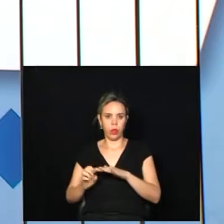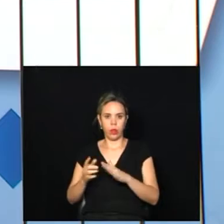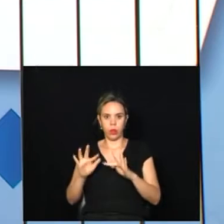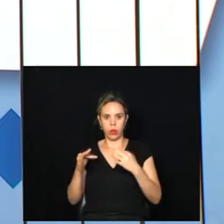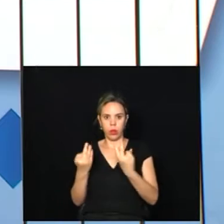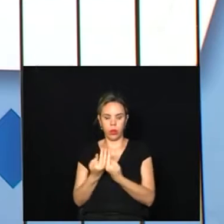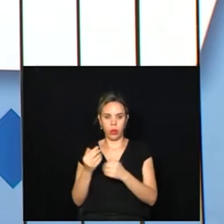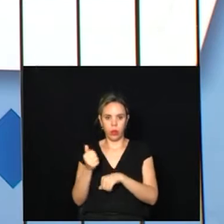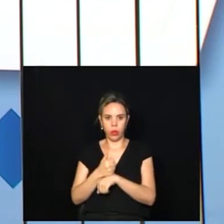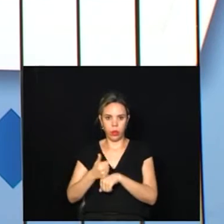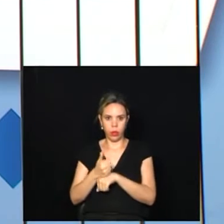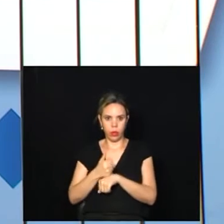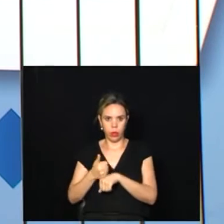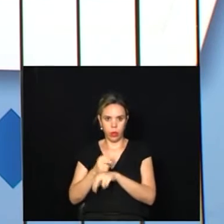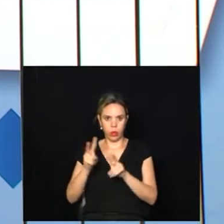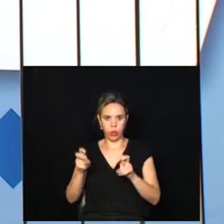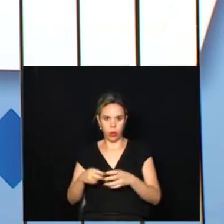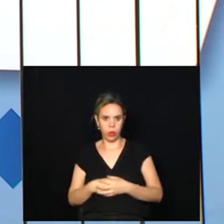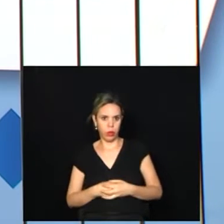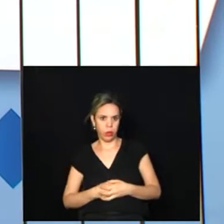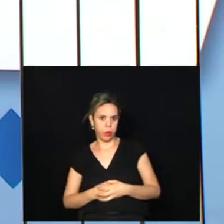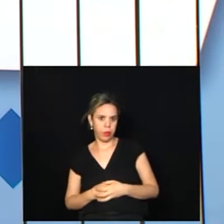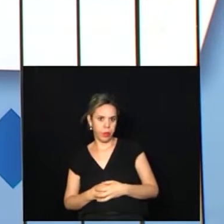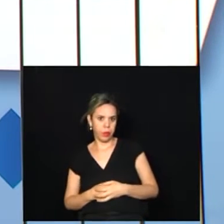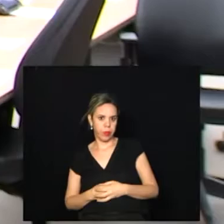e especialistas sobre o tema.